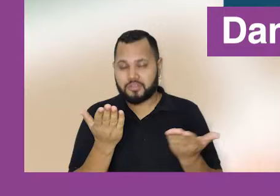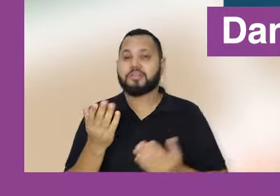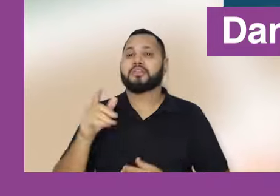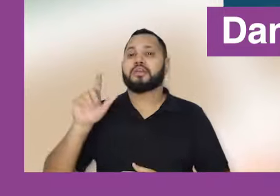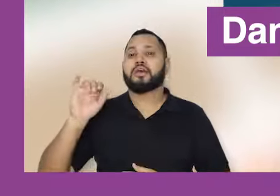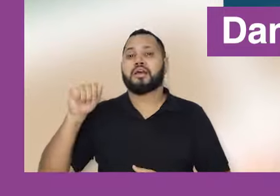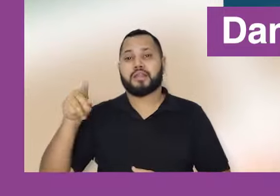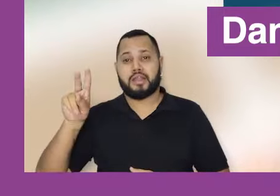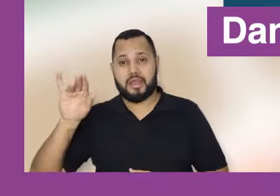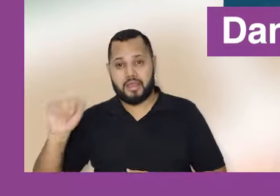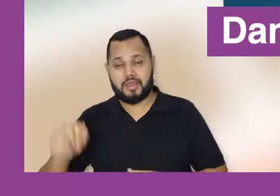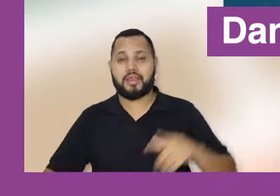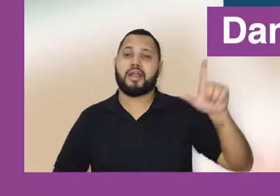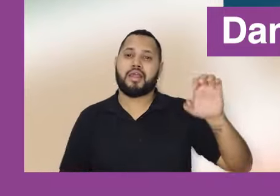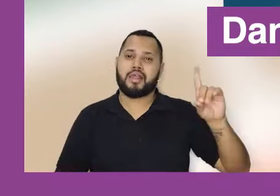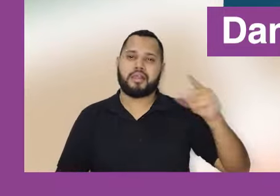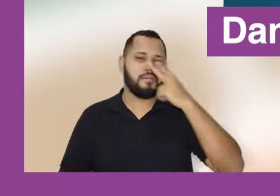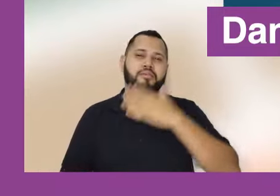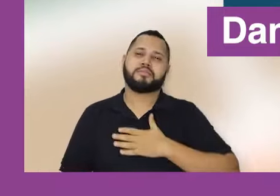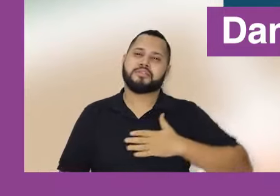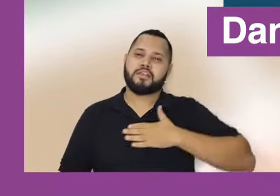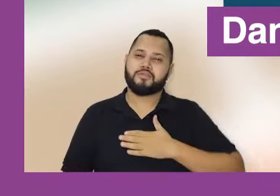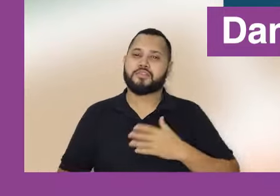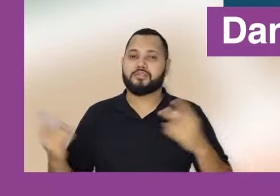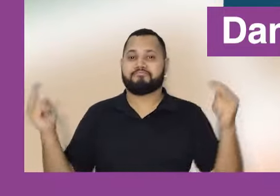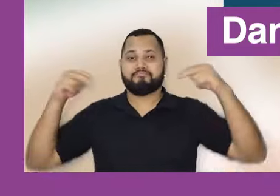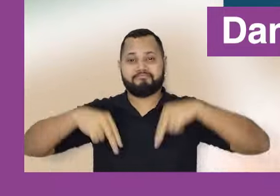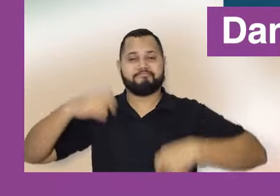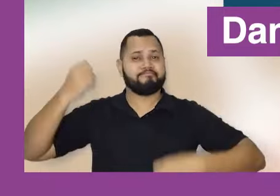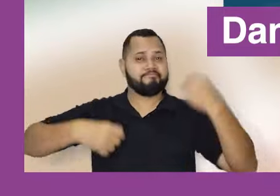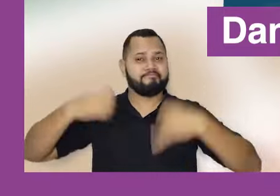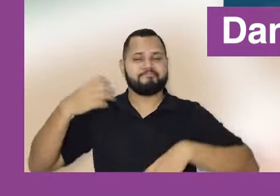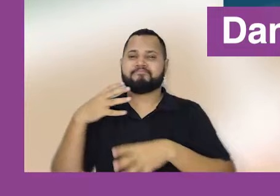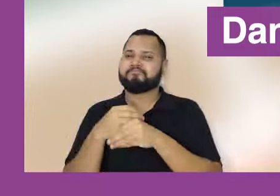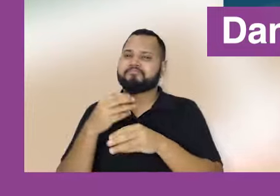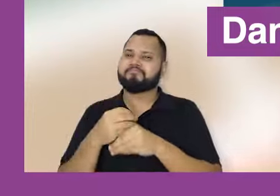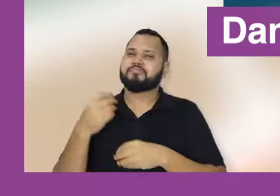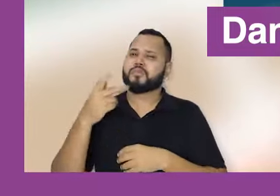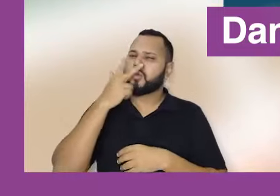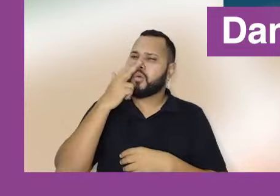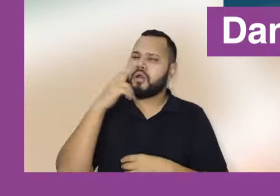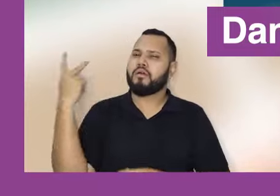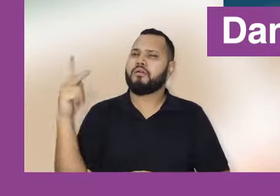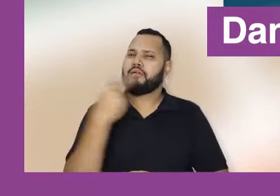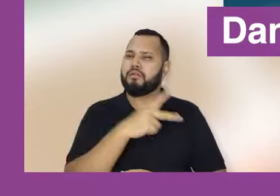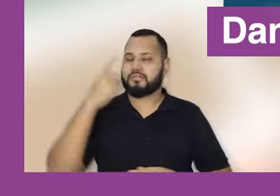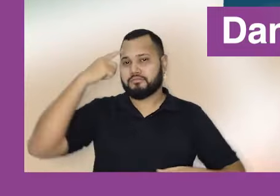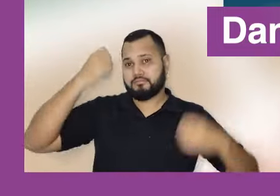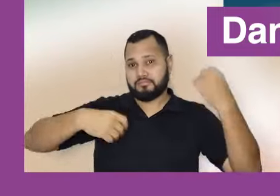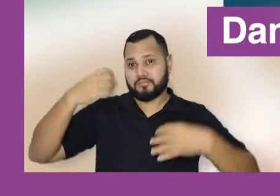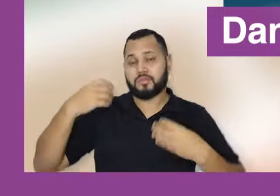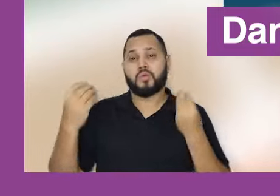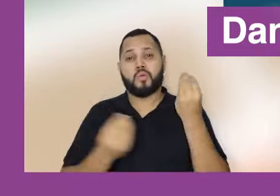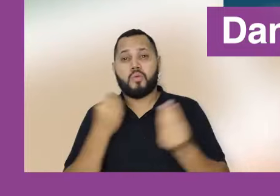obrigada Leda Foi uma satisfação imensa vocês aqui contribuíram muito principalmente trazendo esse norte né sobre